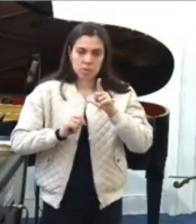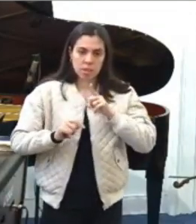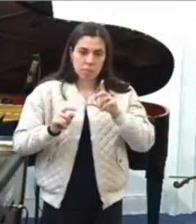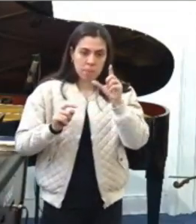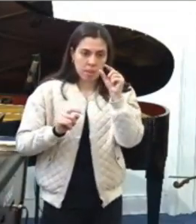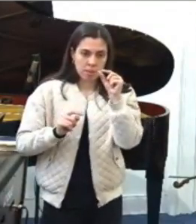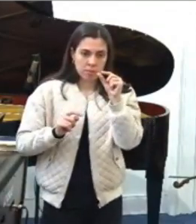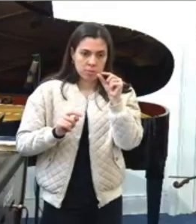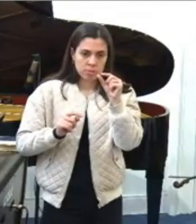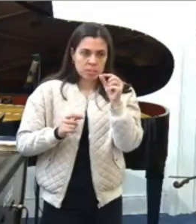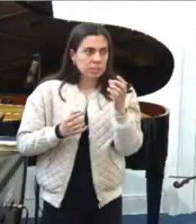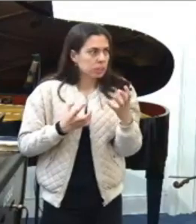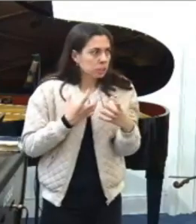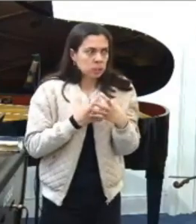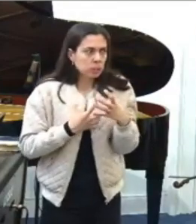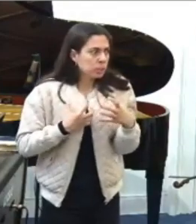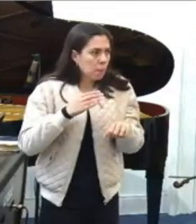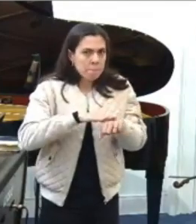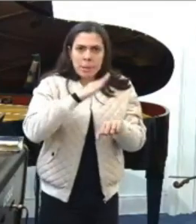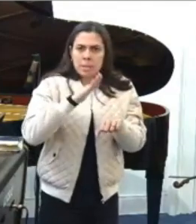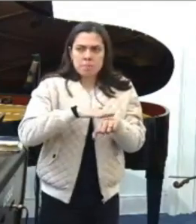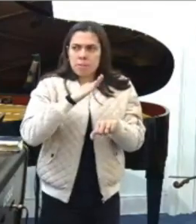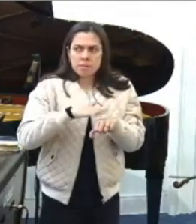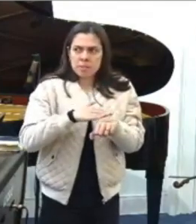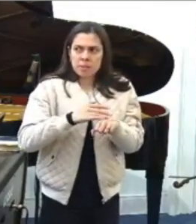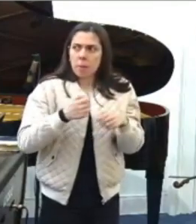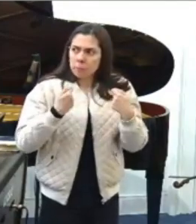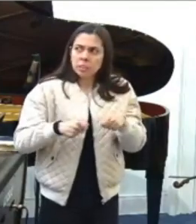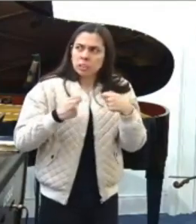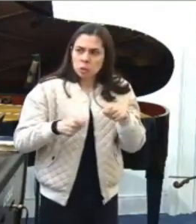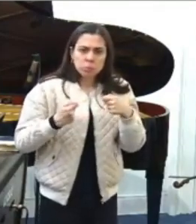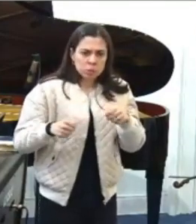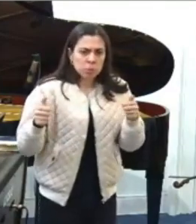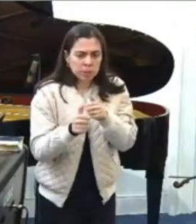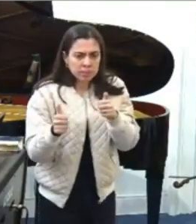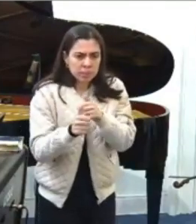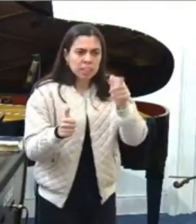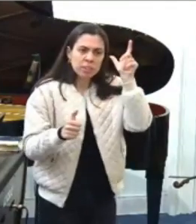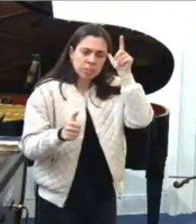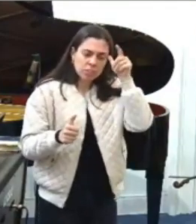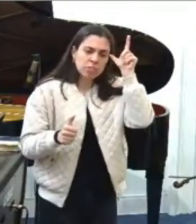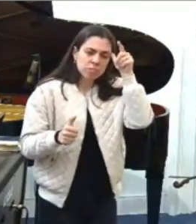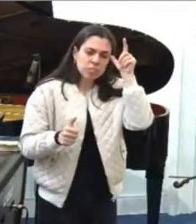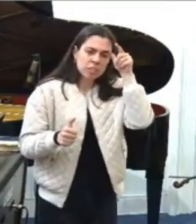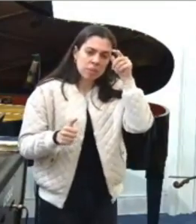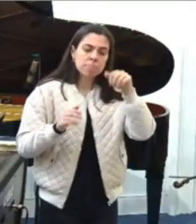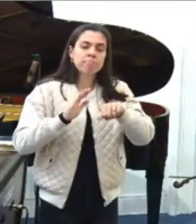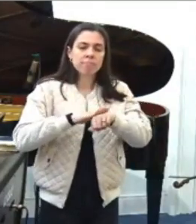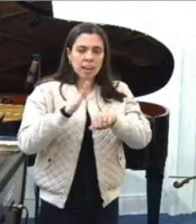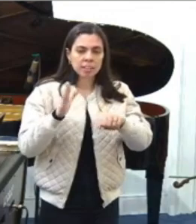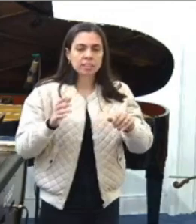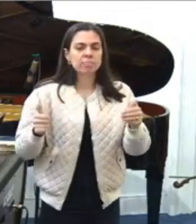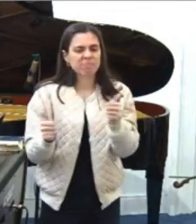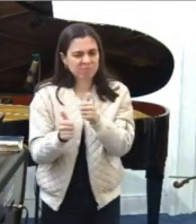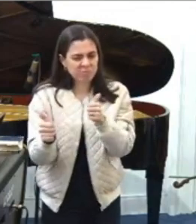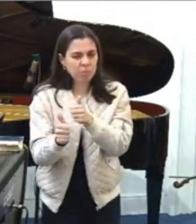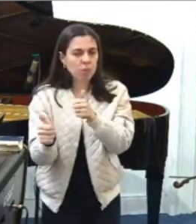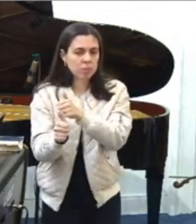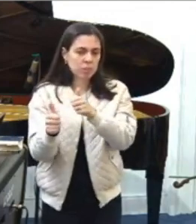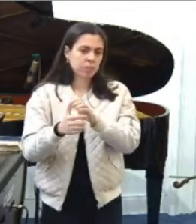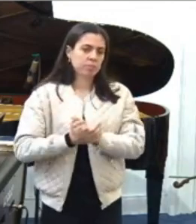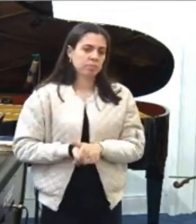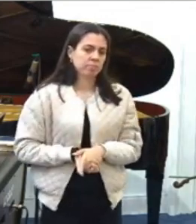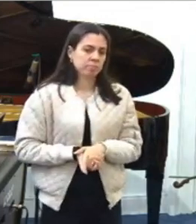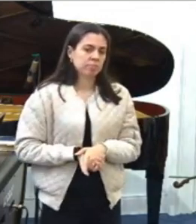mundo, a consciência de que existe perseguição e que eles estão enfrentando de forma mais intensa, onde estão